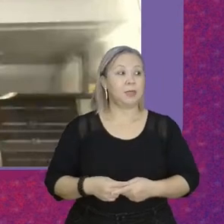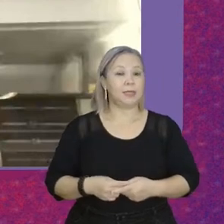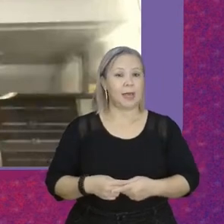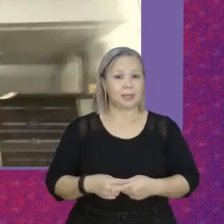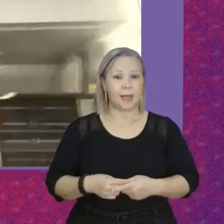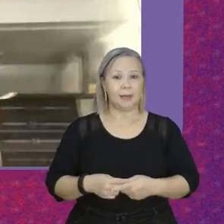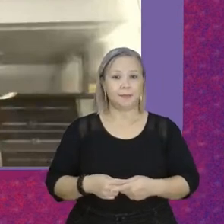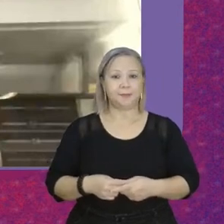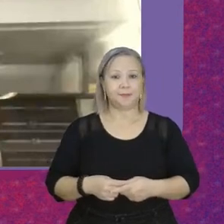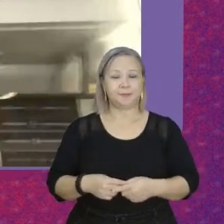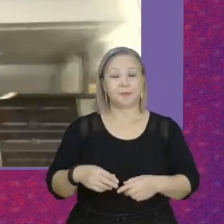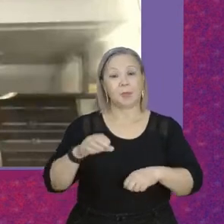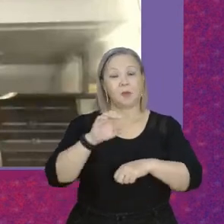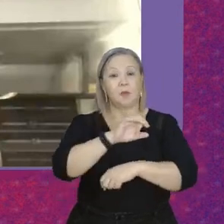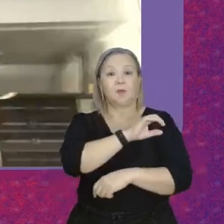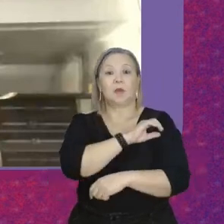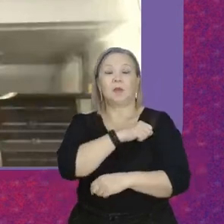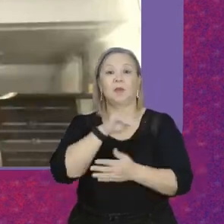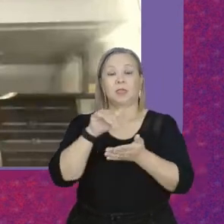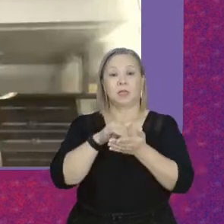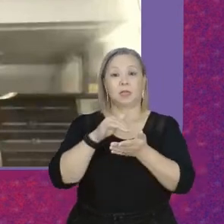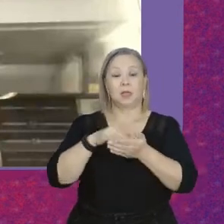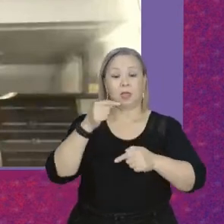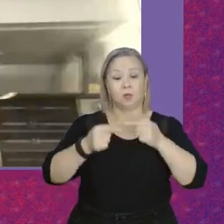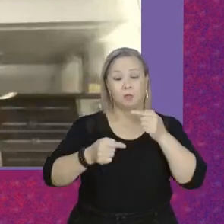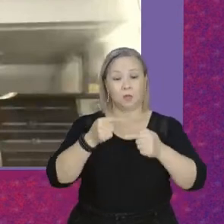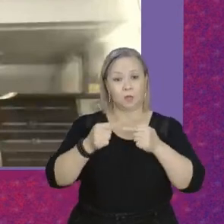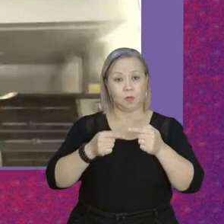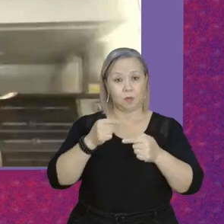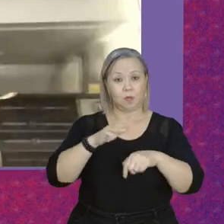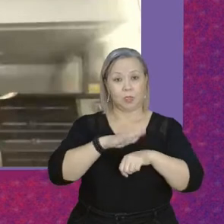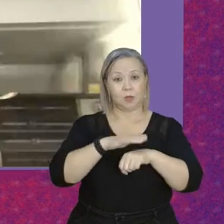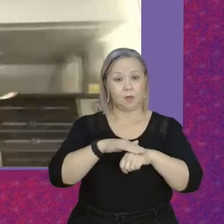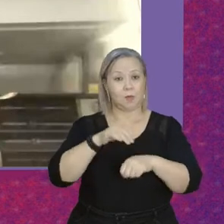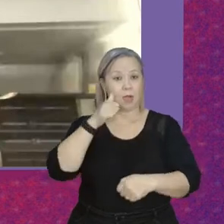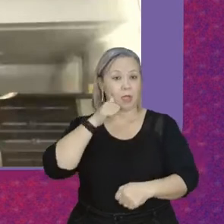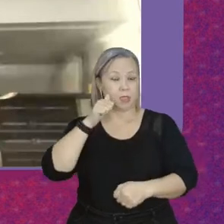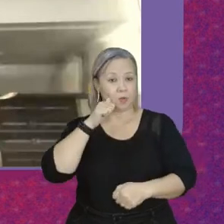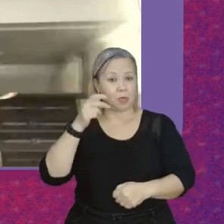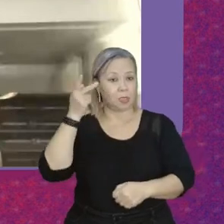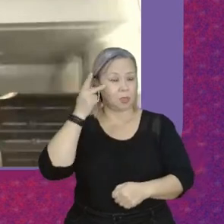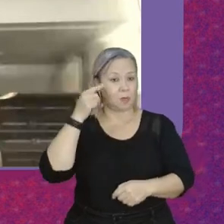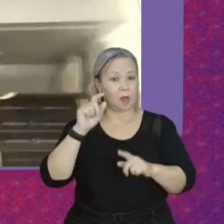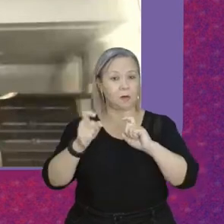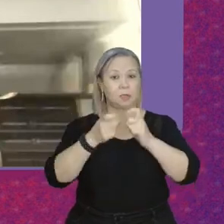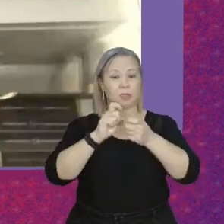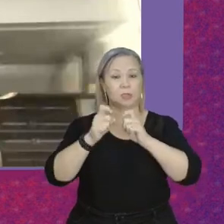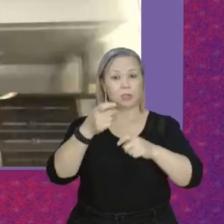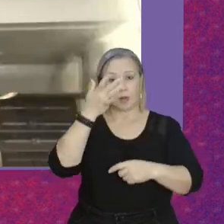ações temáticas da Secretaria de Políticas para as Mulheres em São Paulo, na gestão Haddad.